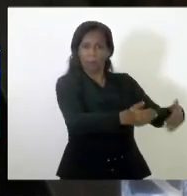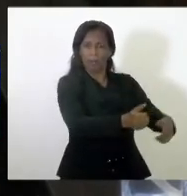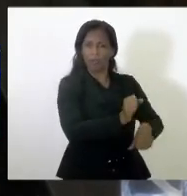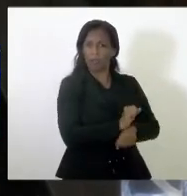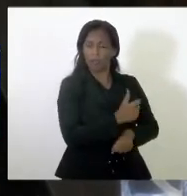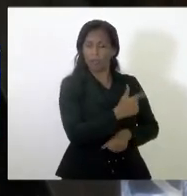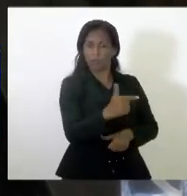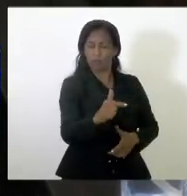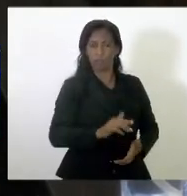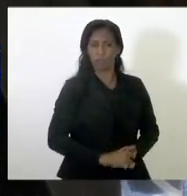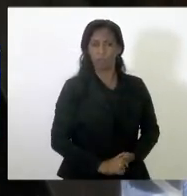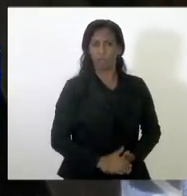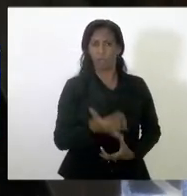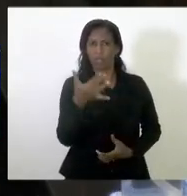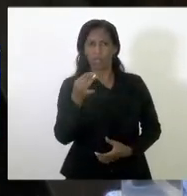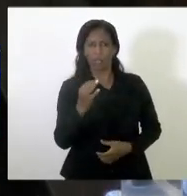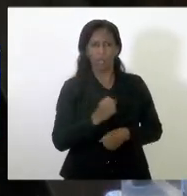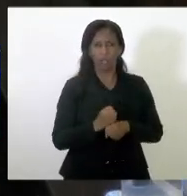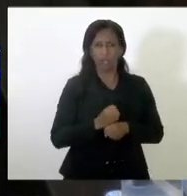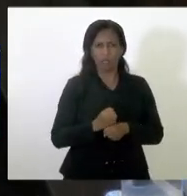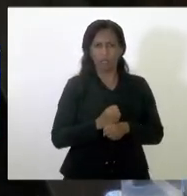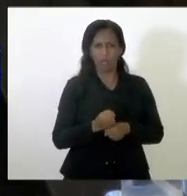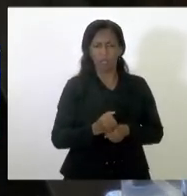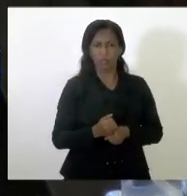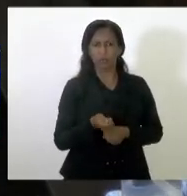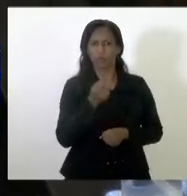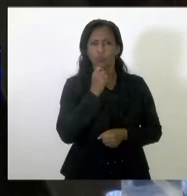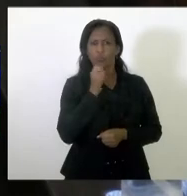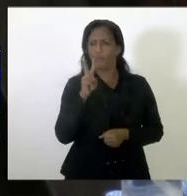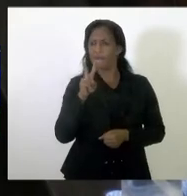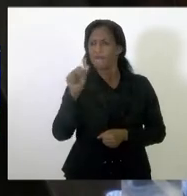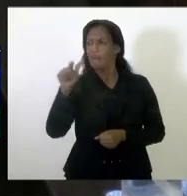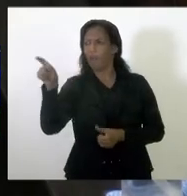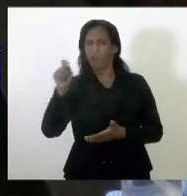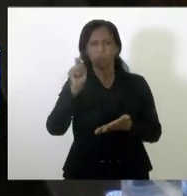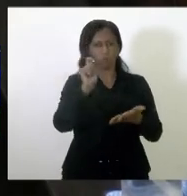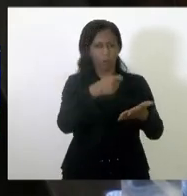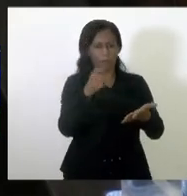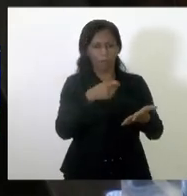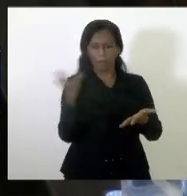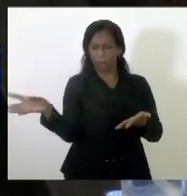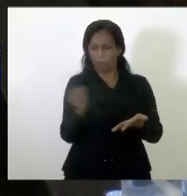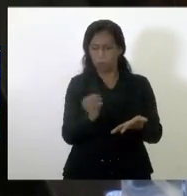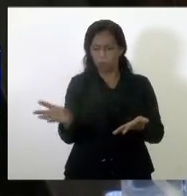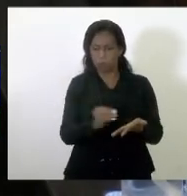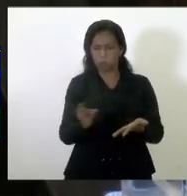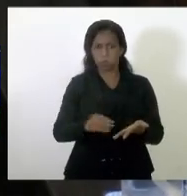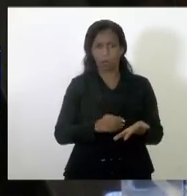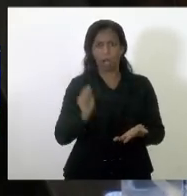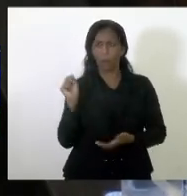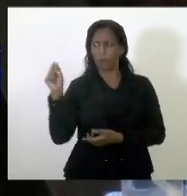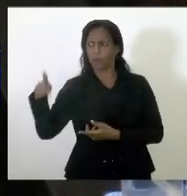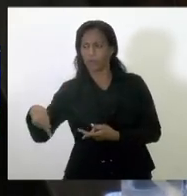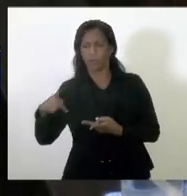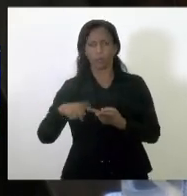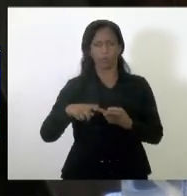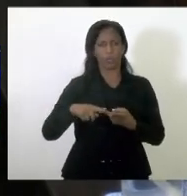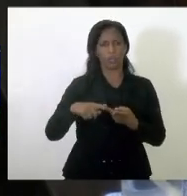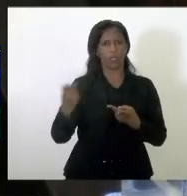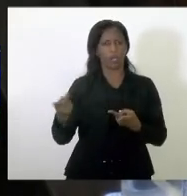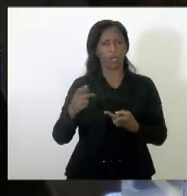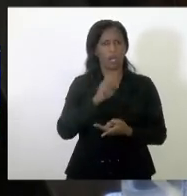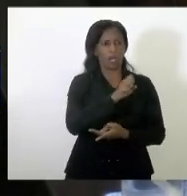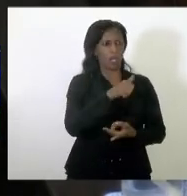ficar 10 anos sem preencher as vacâncias, né, decorrentes de aposentadorias,